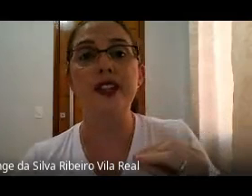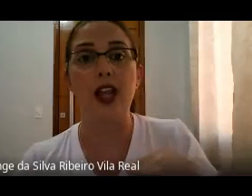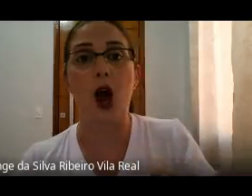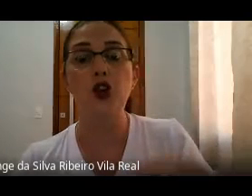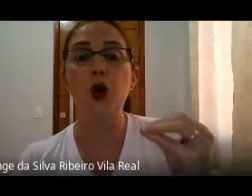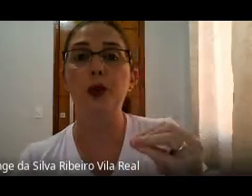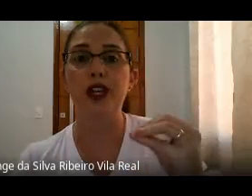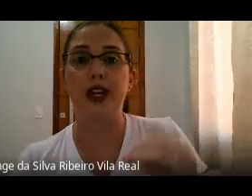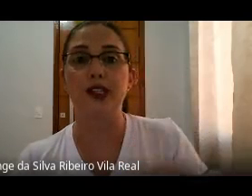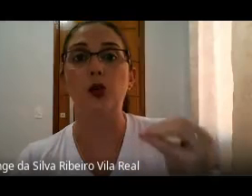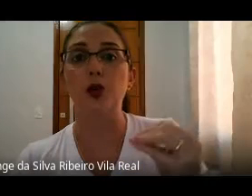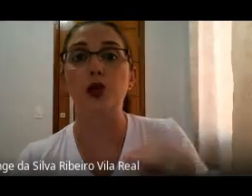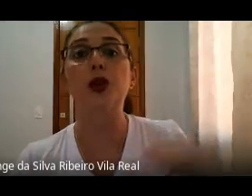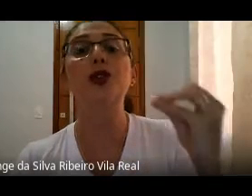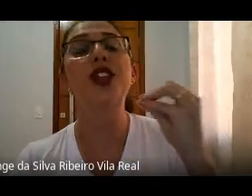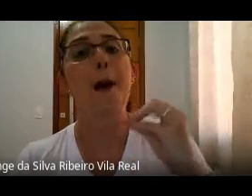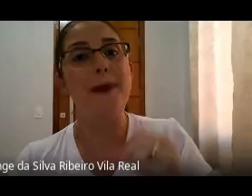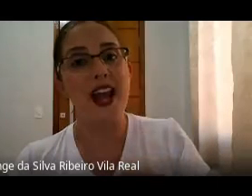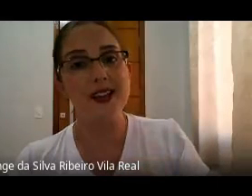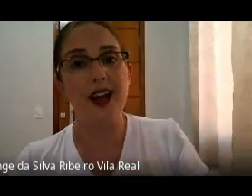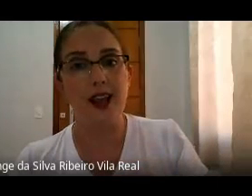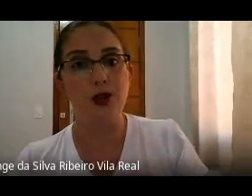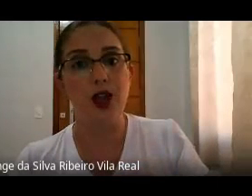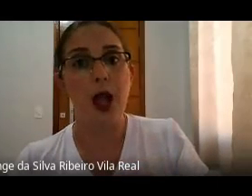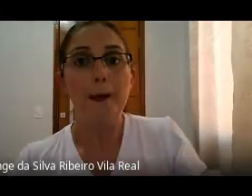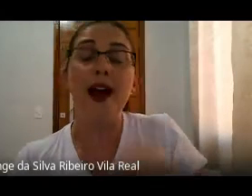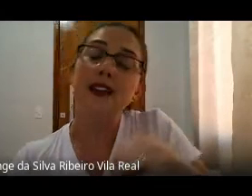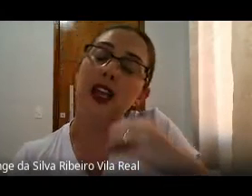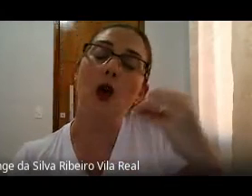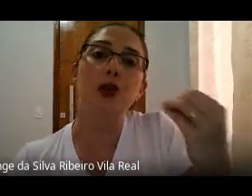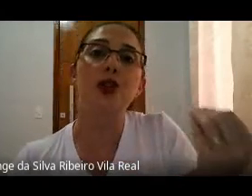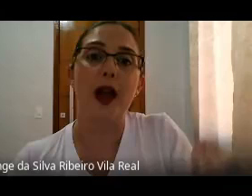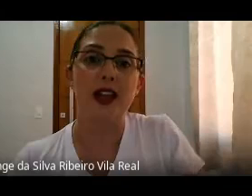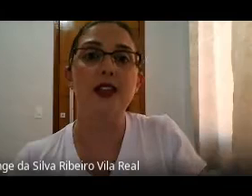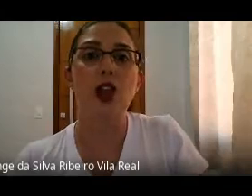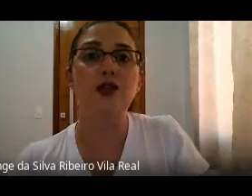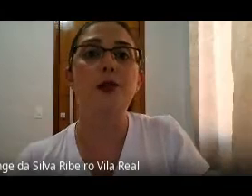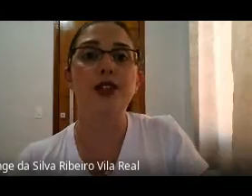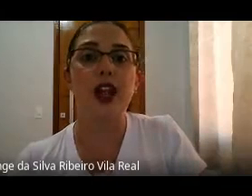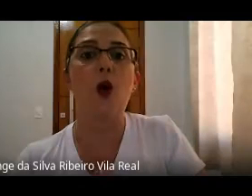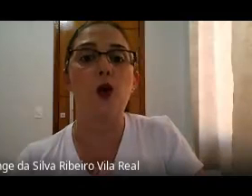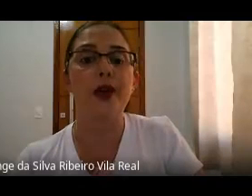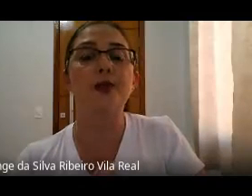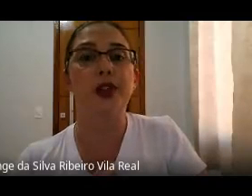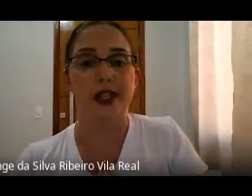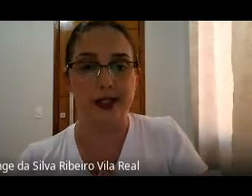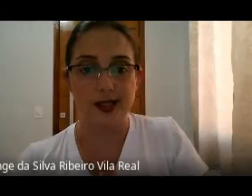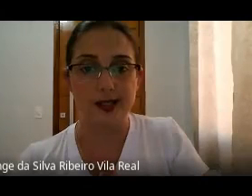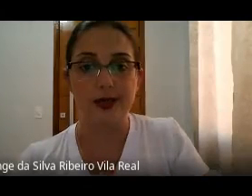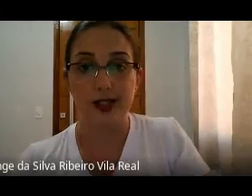língua oficial de comunicação dos surdos brasileiros, mas que em outros países nós vamos ter